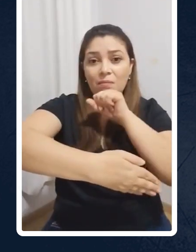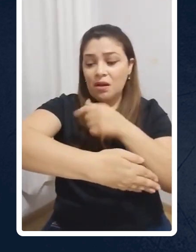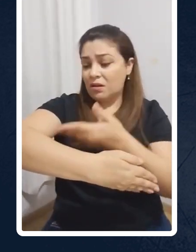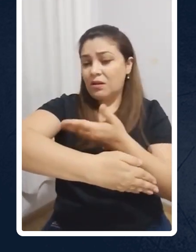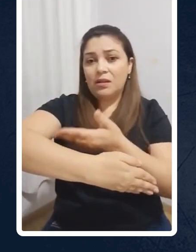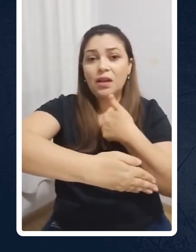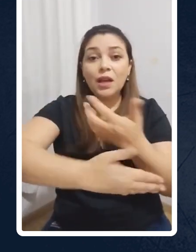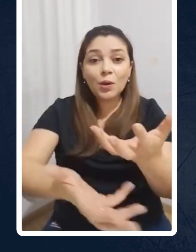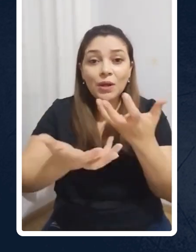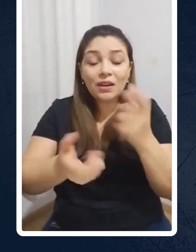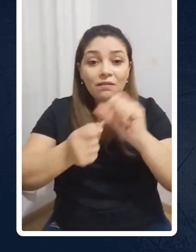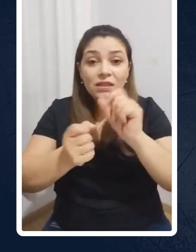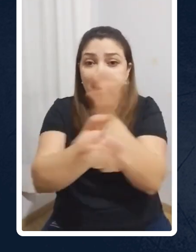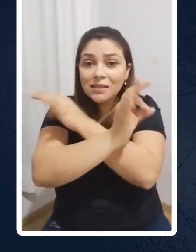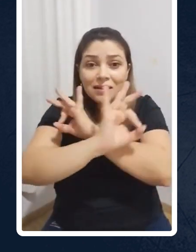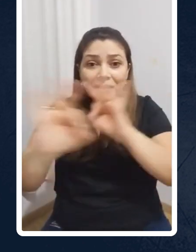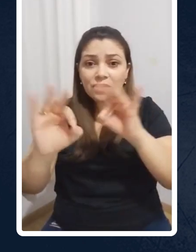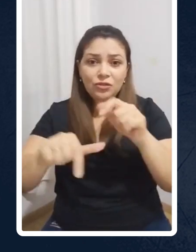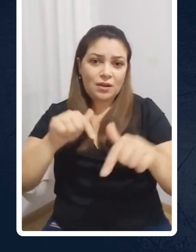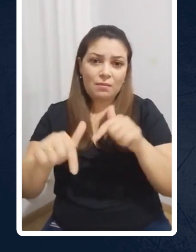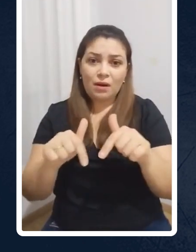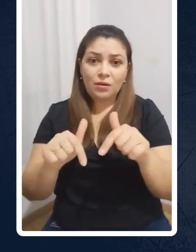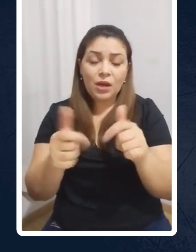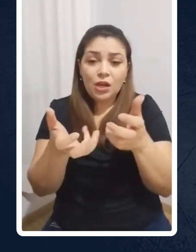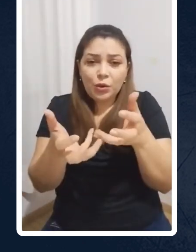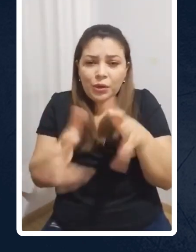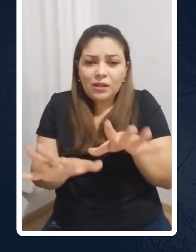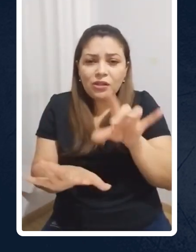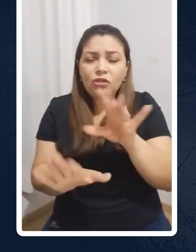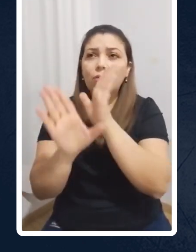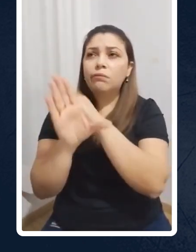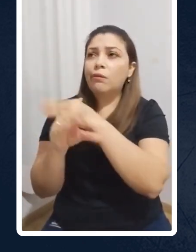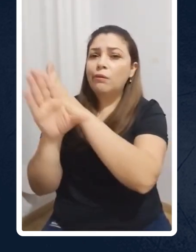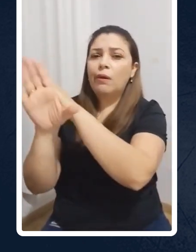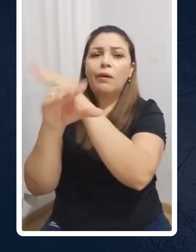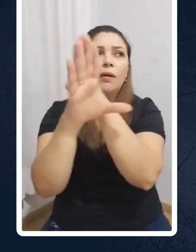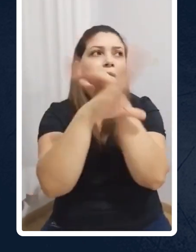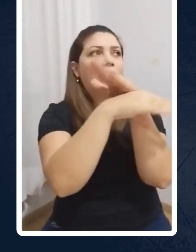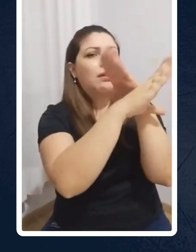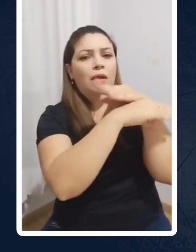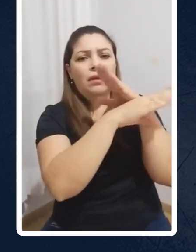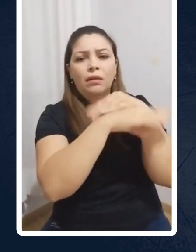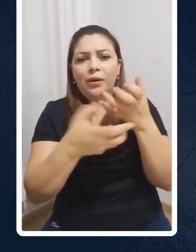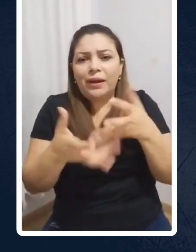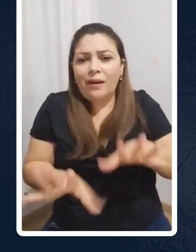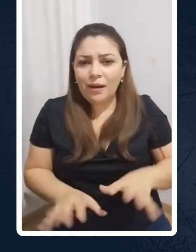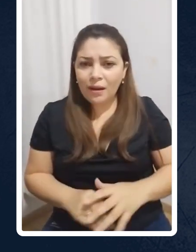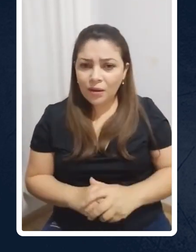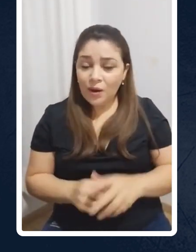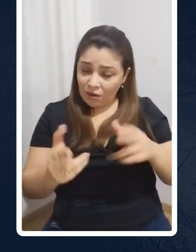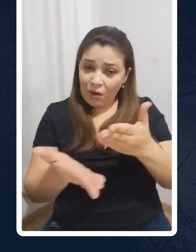vocês, nós não queremos passear no planeta. Nós queremos fazer diferença pelo tempo que estamos